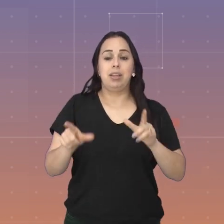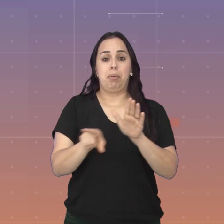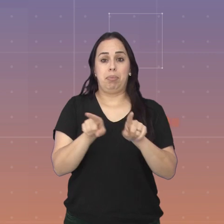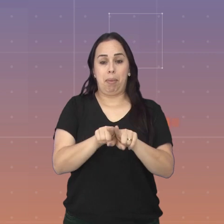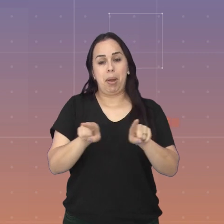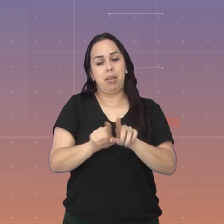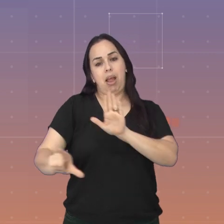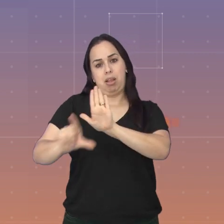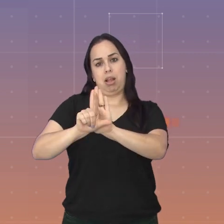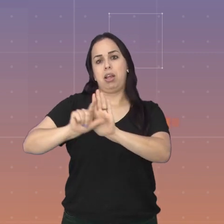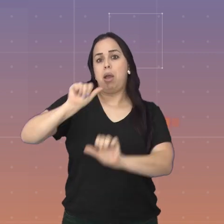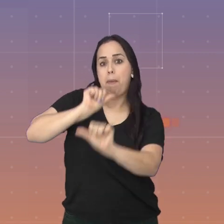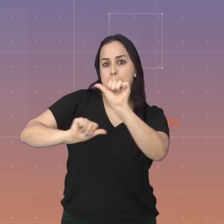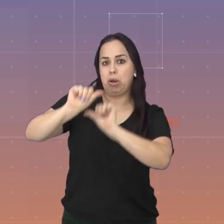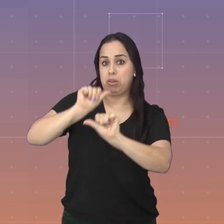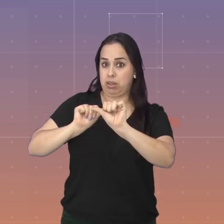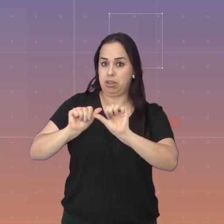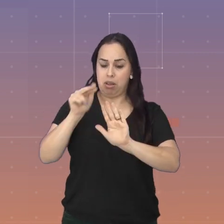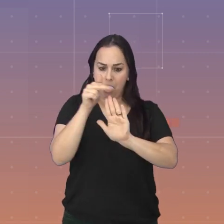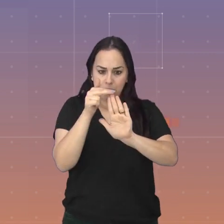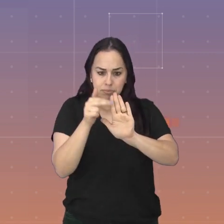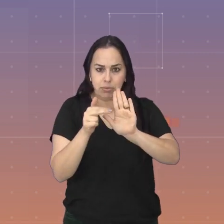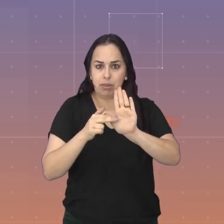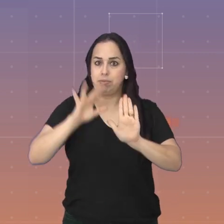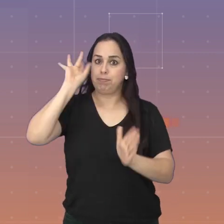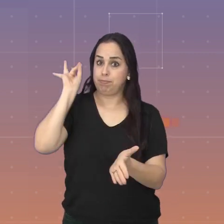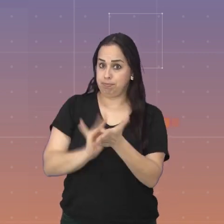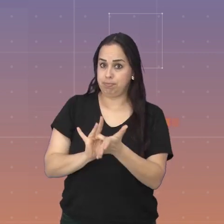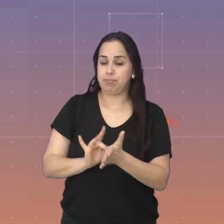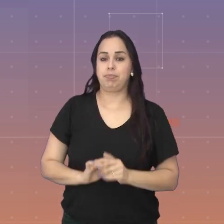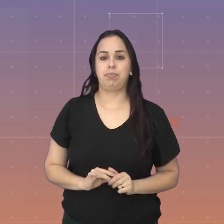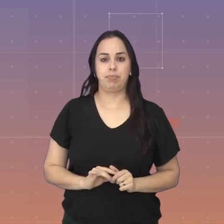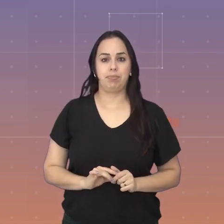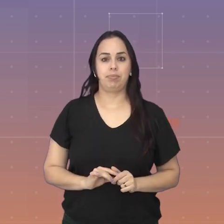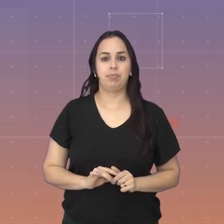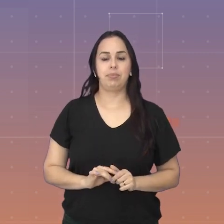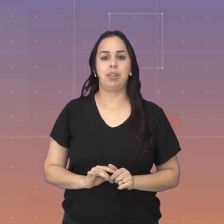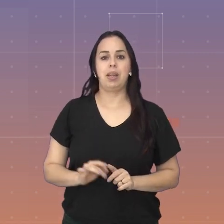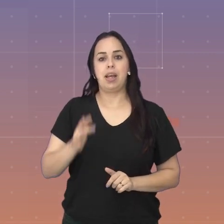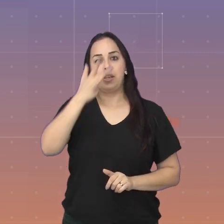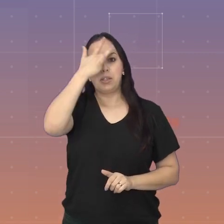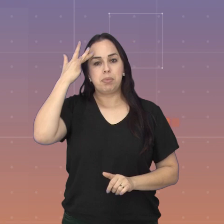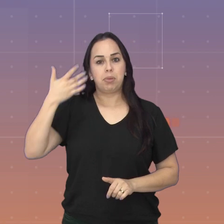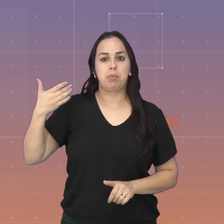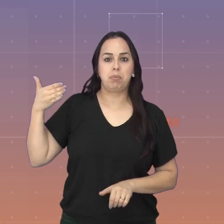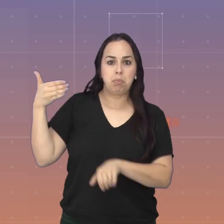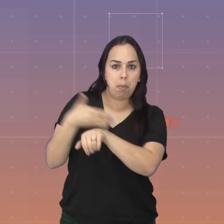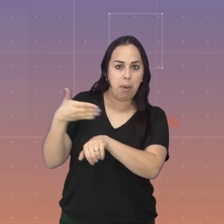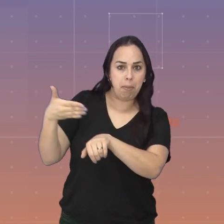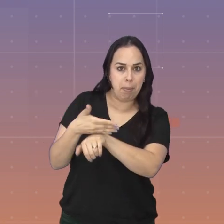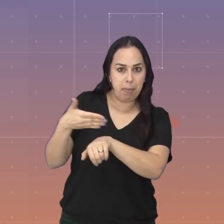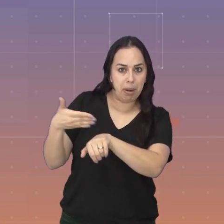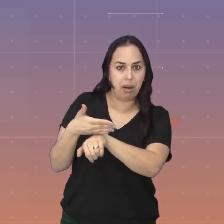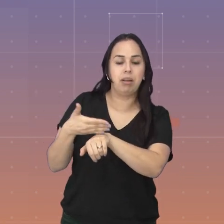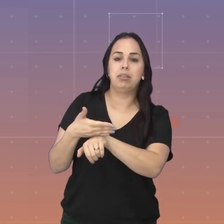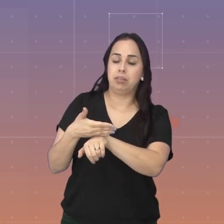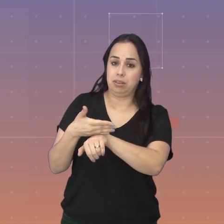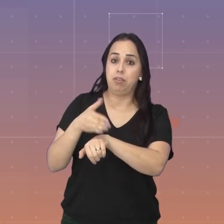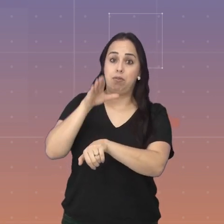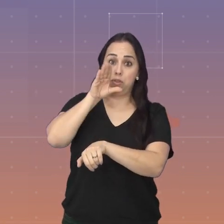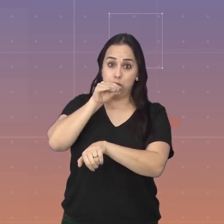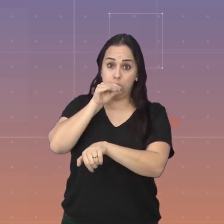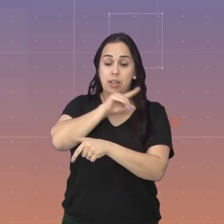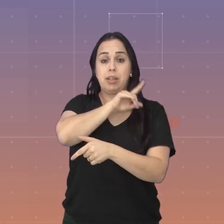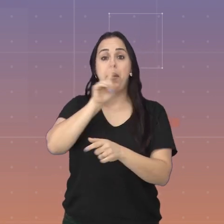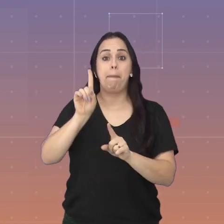e alterações na legislação e garantir que as novas regras sejam cumpridas. No encontro estiveram presentes os servidores